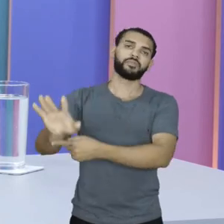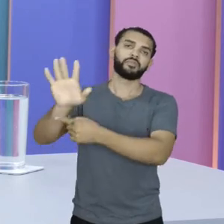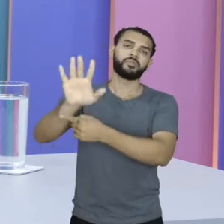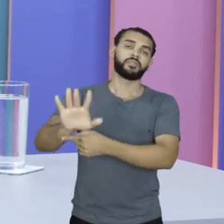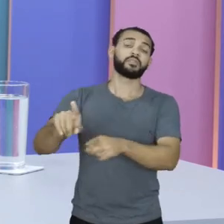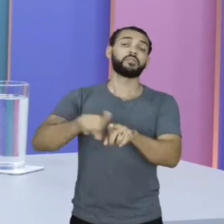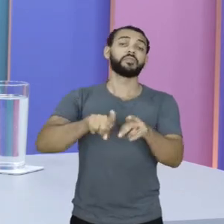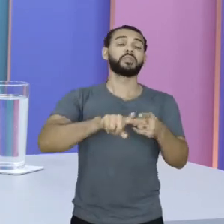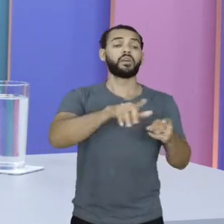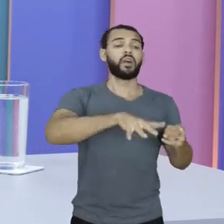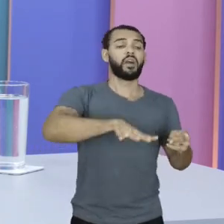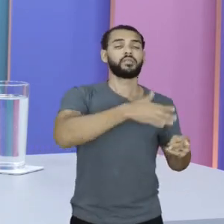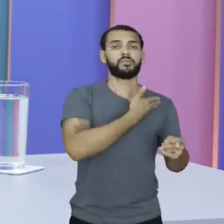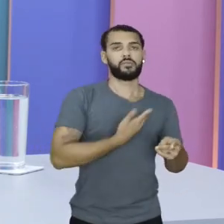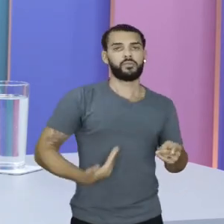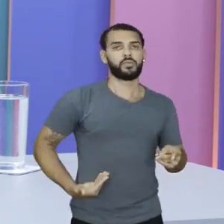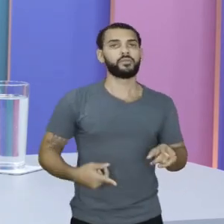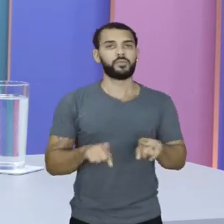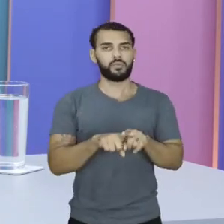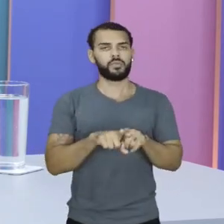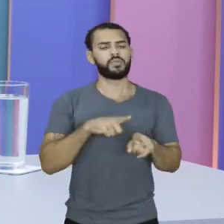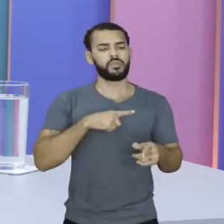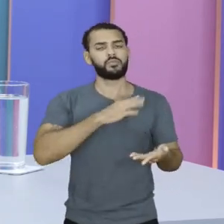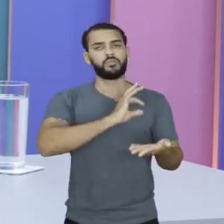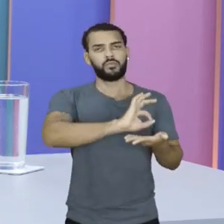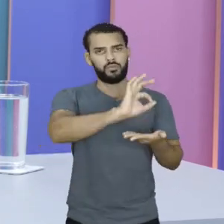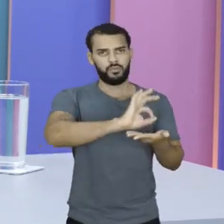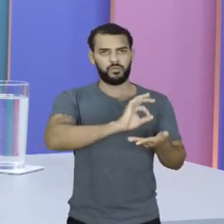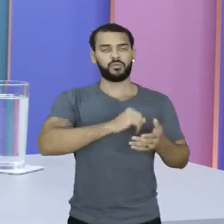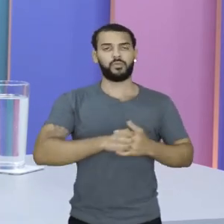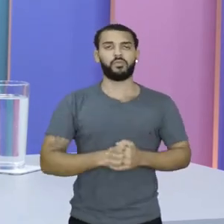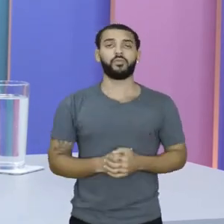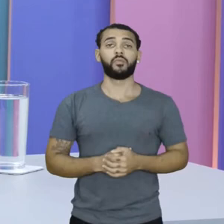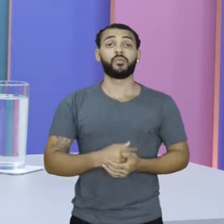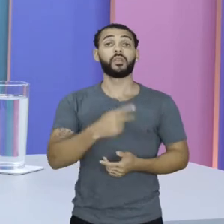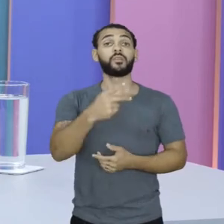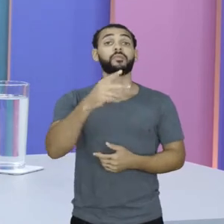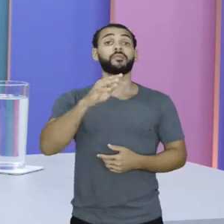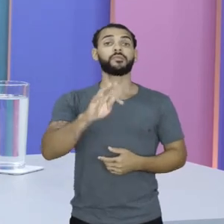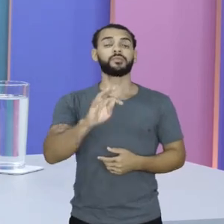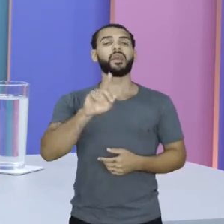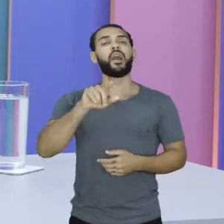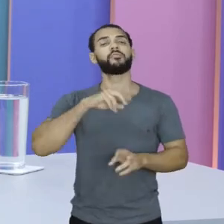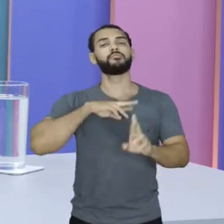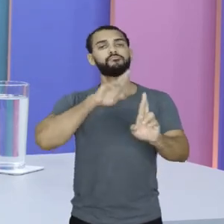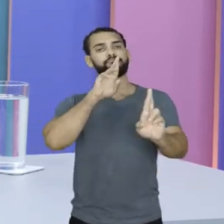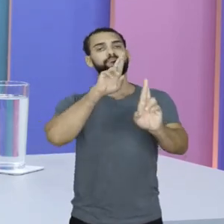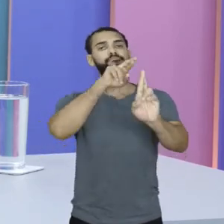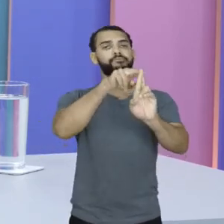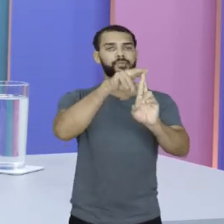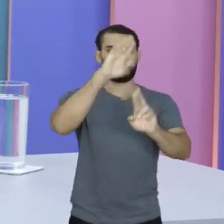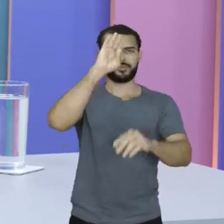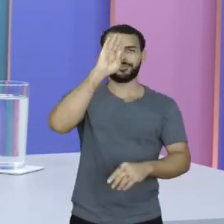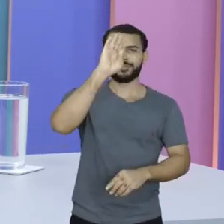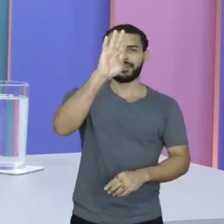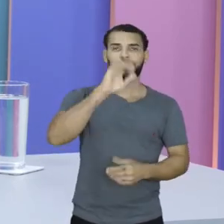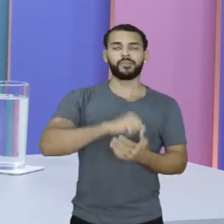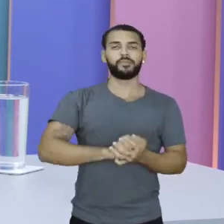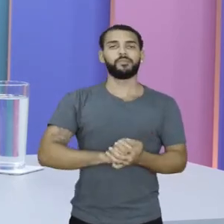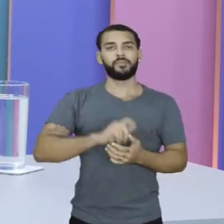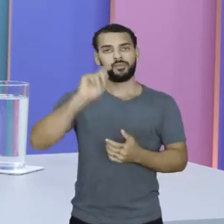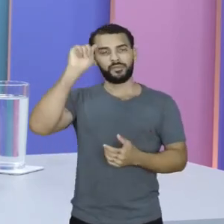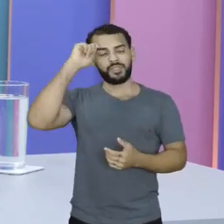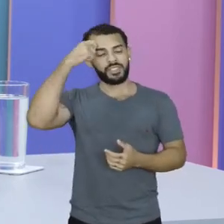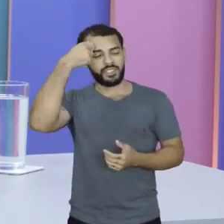público. E o PT, ele se tornou uma referência para a população negra,